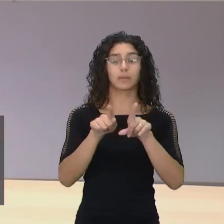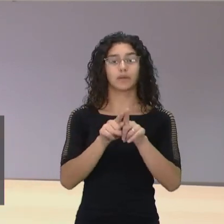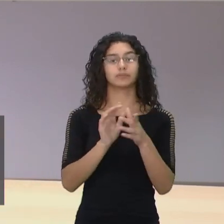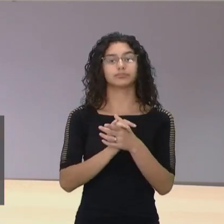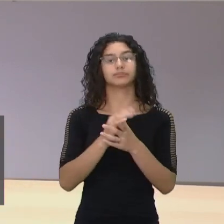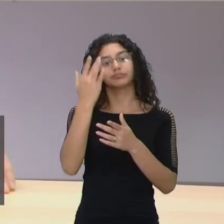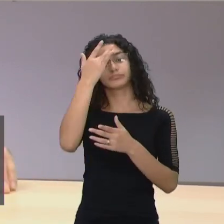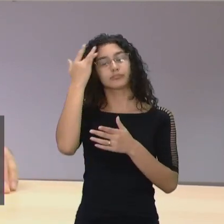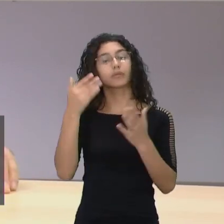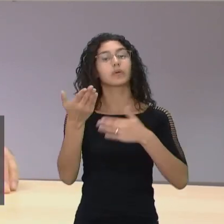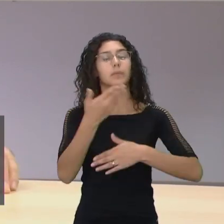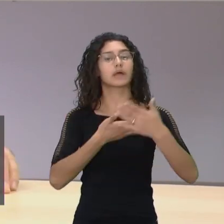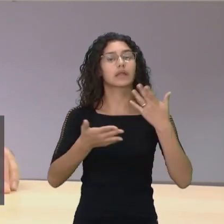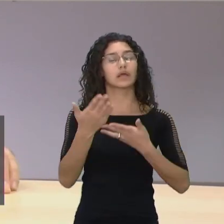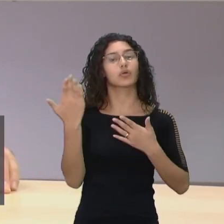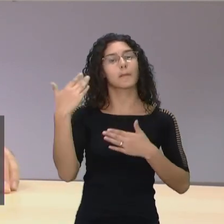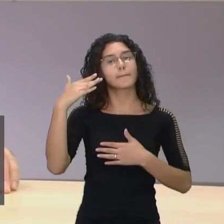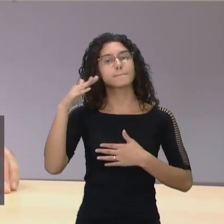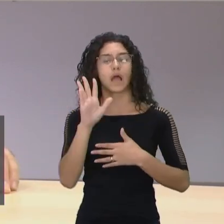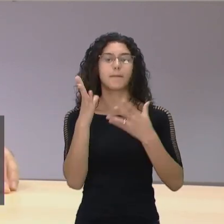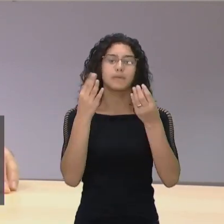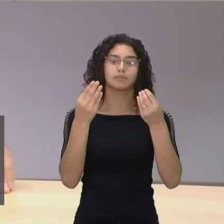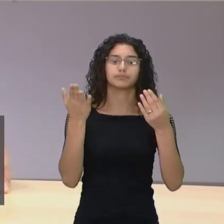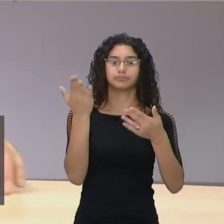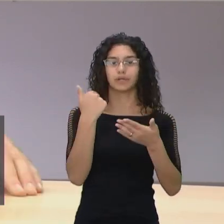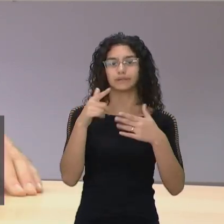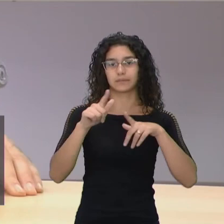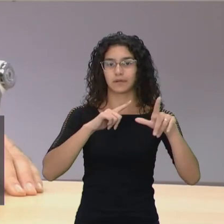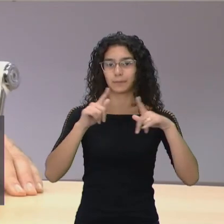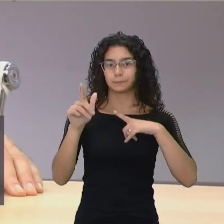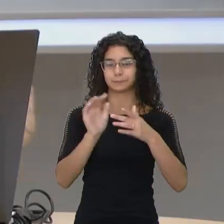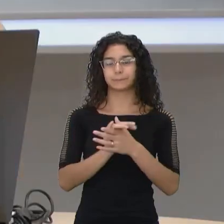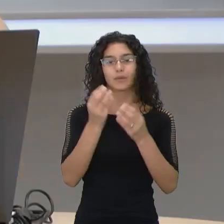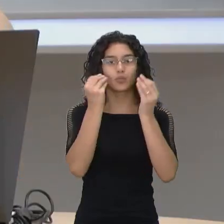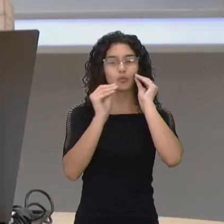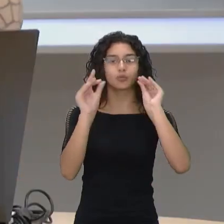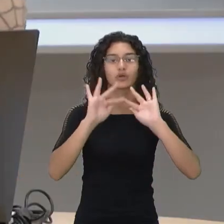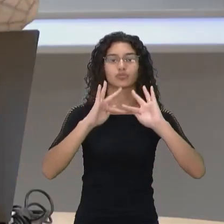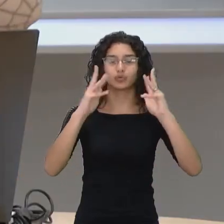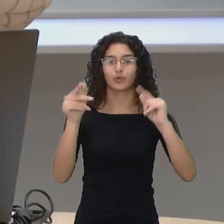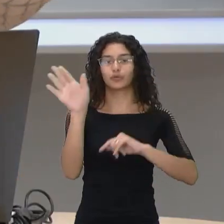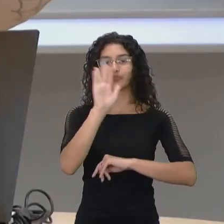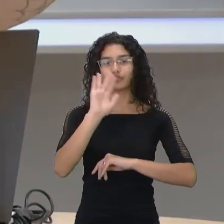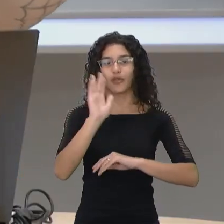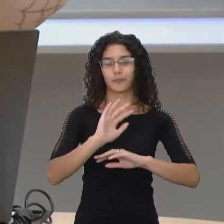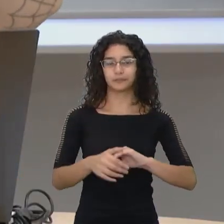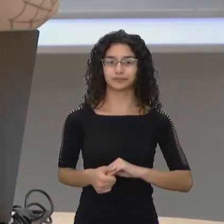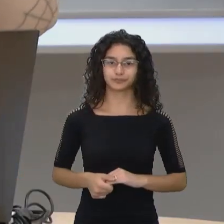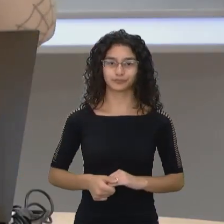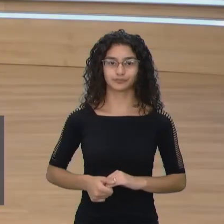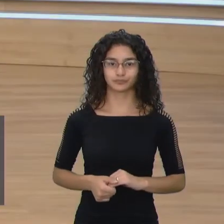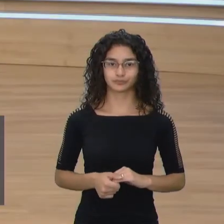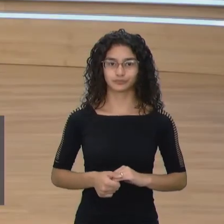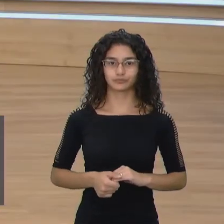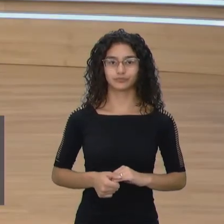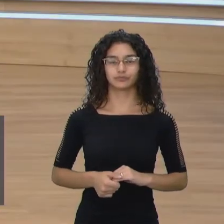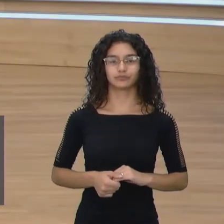galera, vamos interagir cada vez mais. Vamos trabalhar. Um beijo a todos. Até breve. Tchau, tchau.